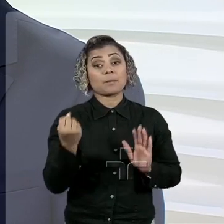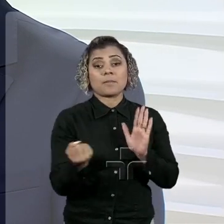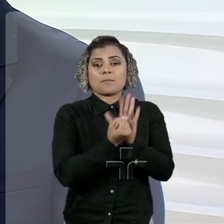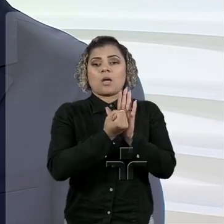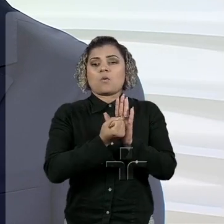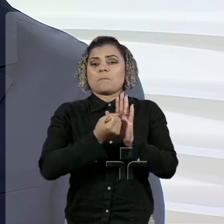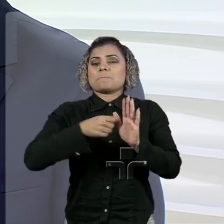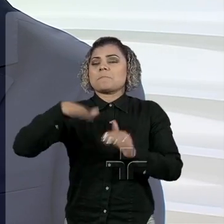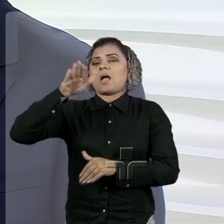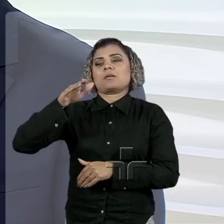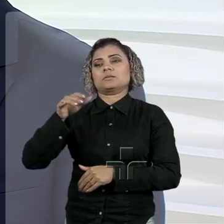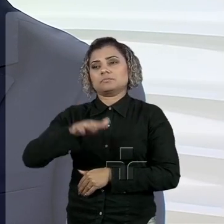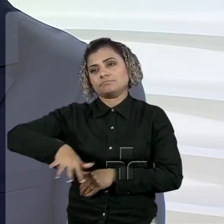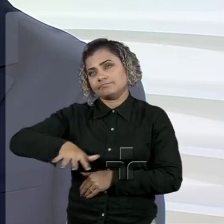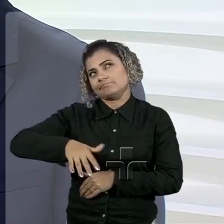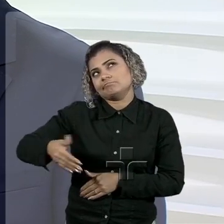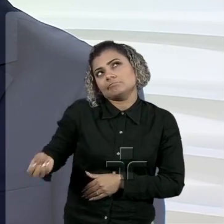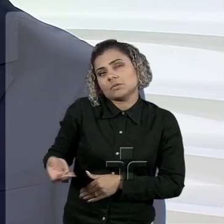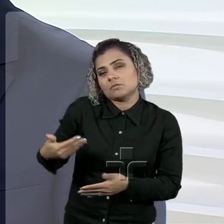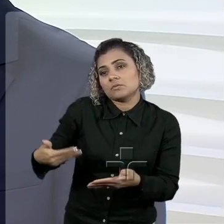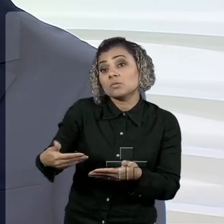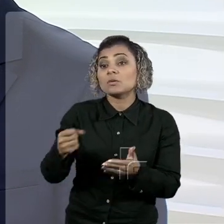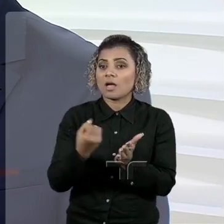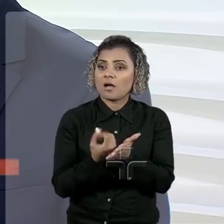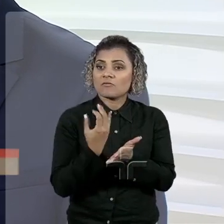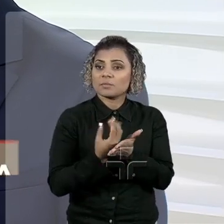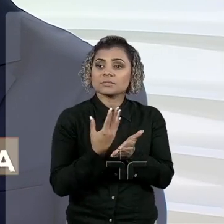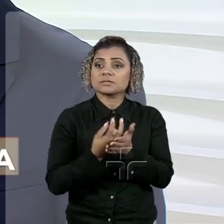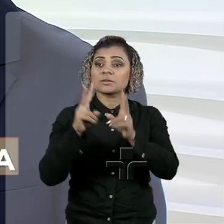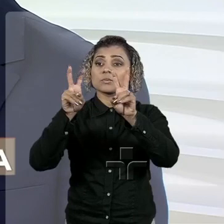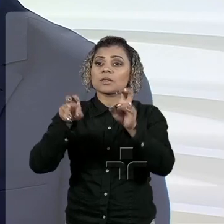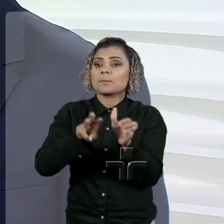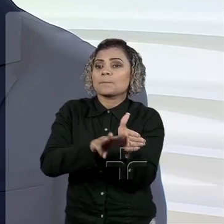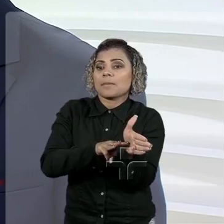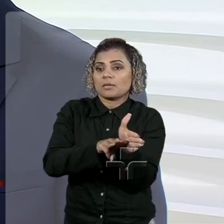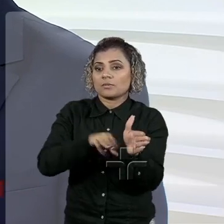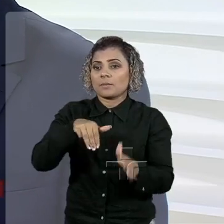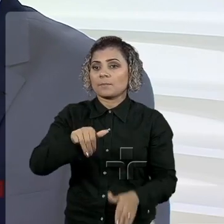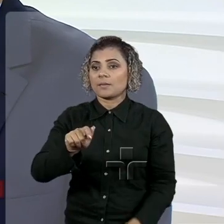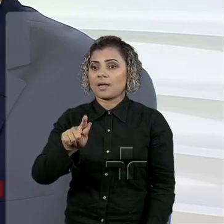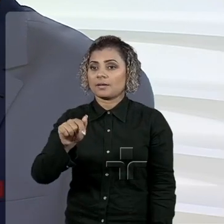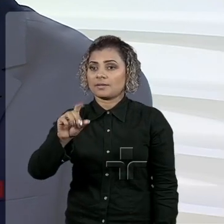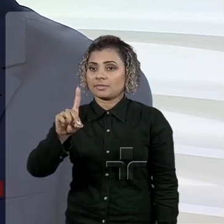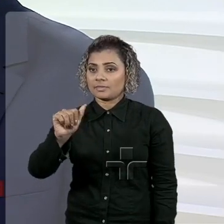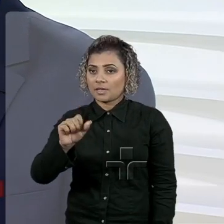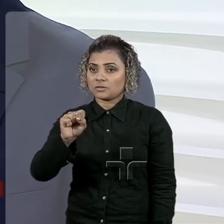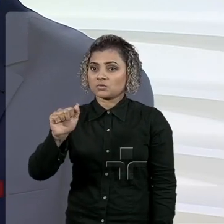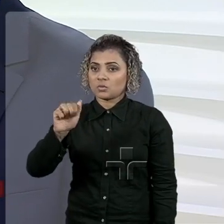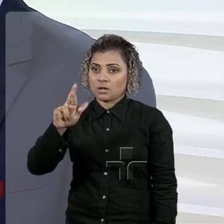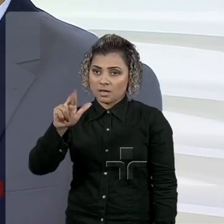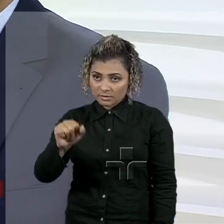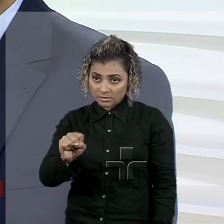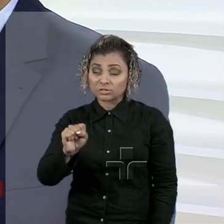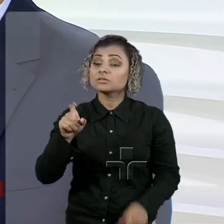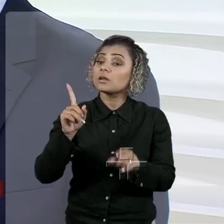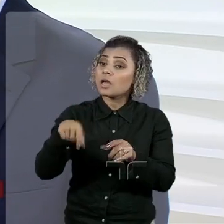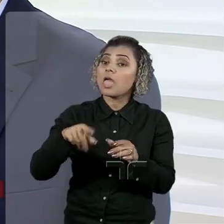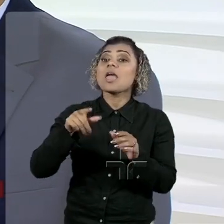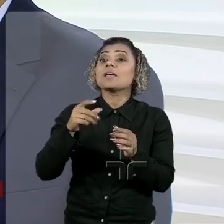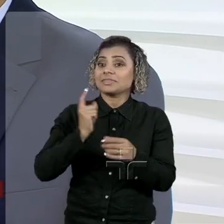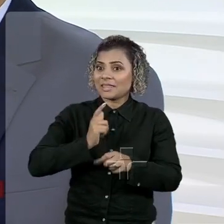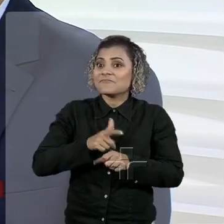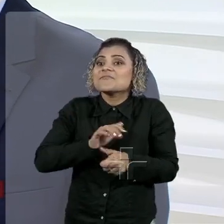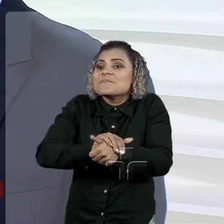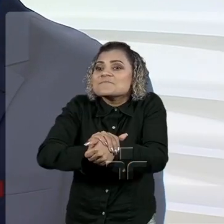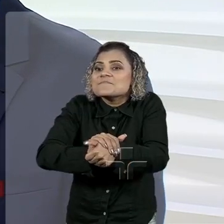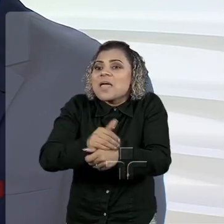mais recentemente foi Alfabetização, a Questão do Método, de Magda Soares, que, aliás, é um livro que ganhou o Jabuti, um